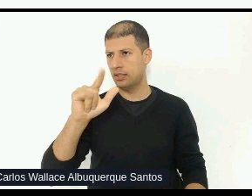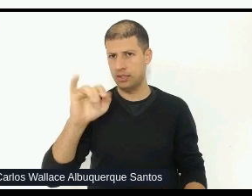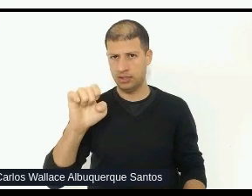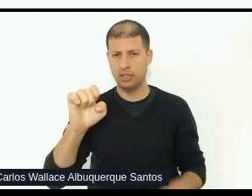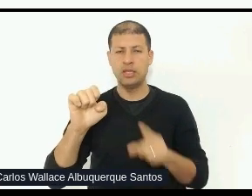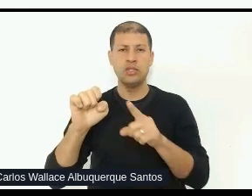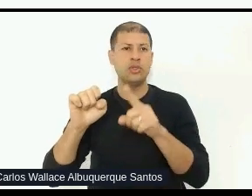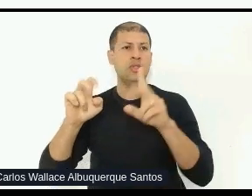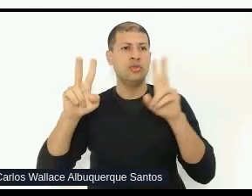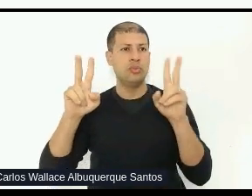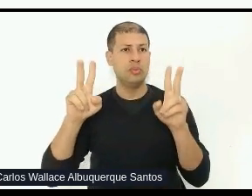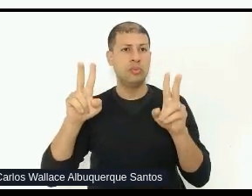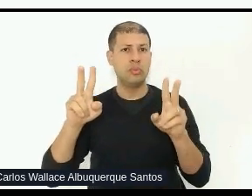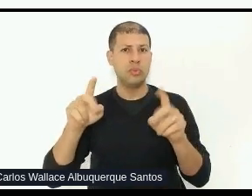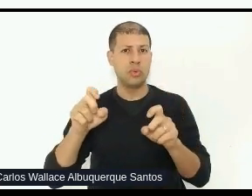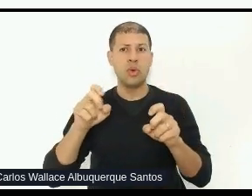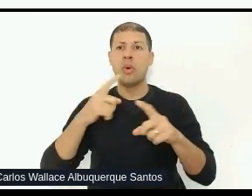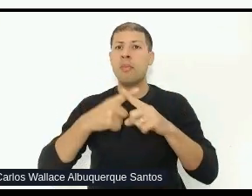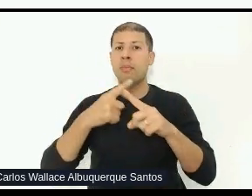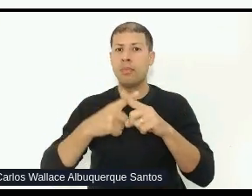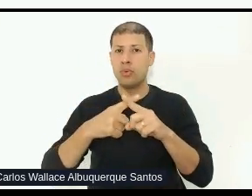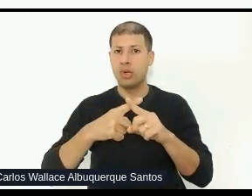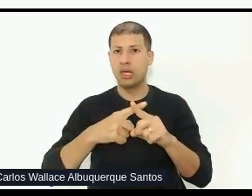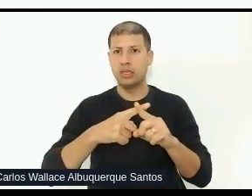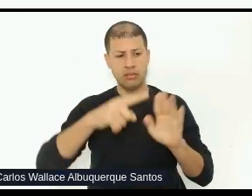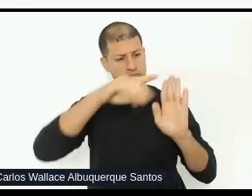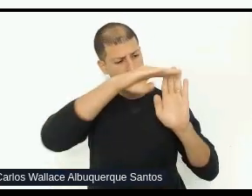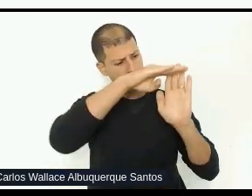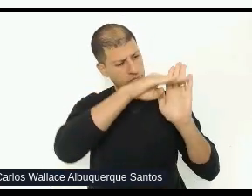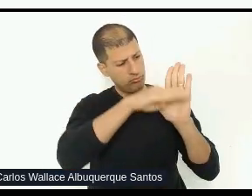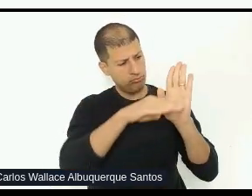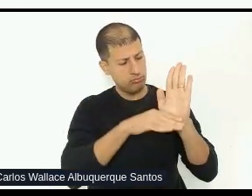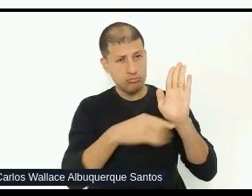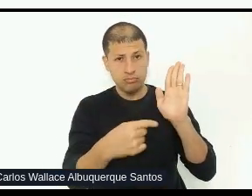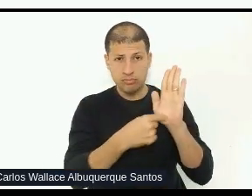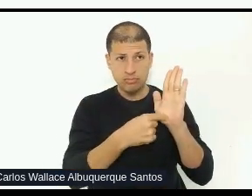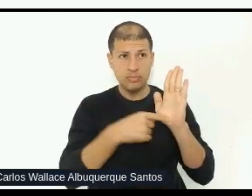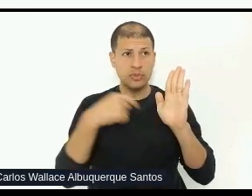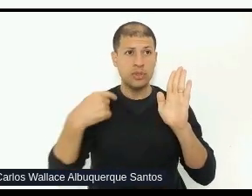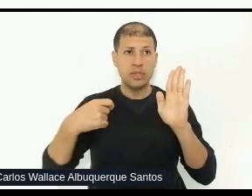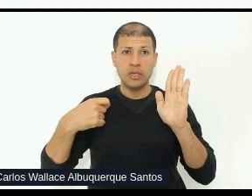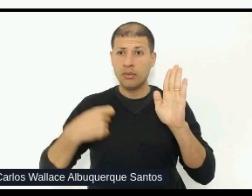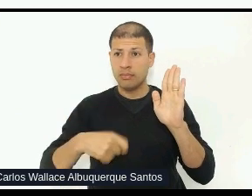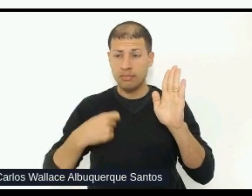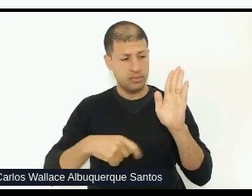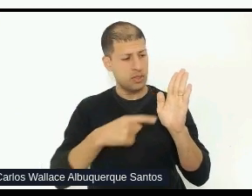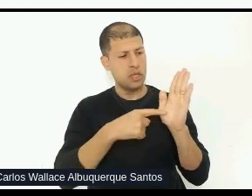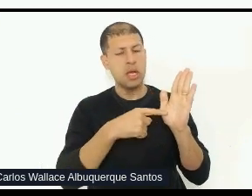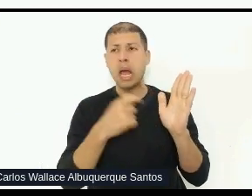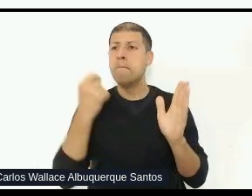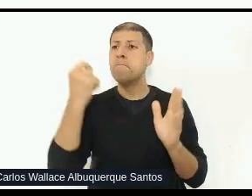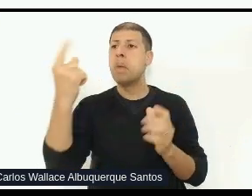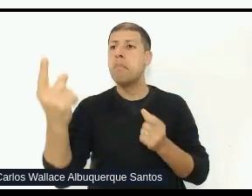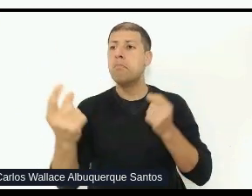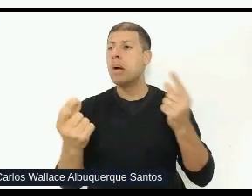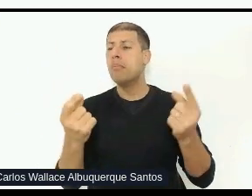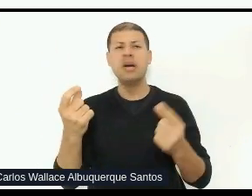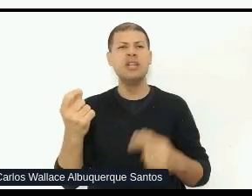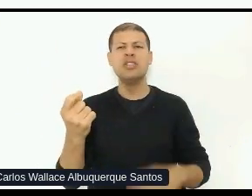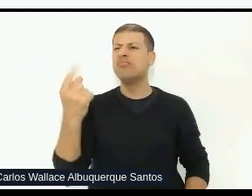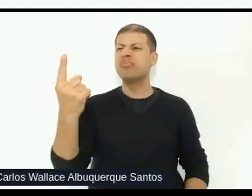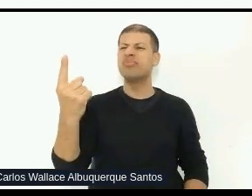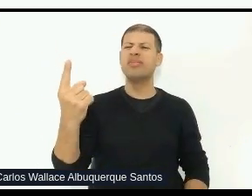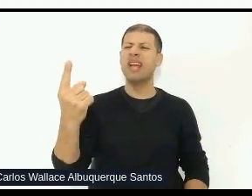que uma agenda pontual, ela não precisa ser resolvida de maneira apenas pontual, mas isso provoca uma agenda